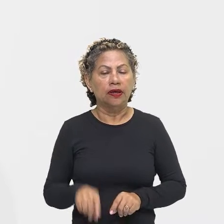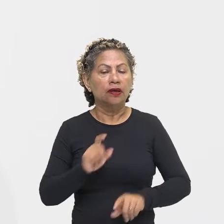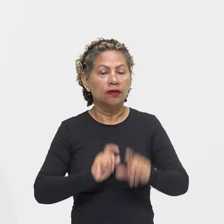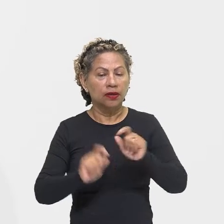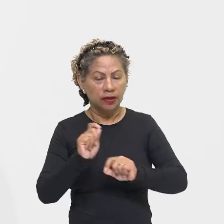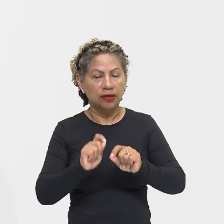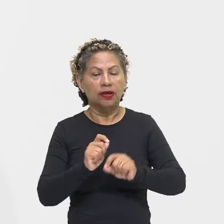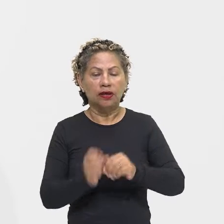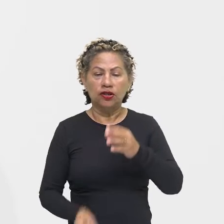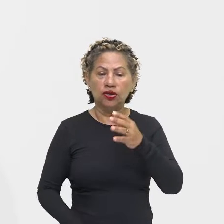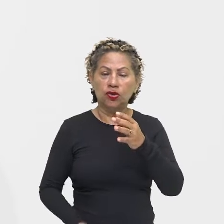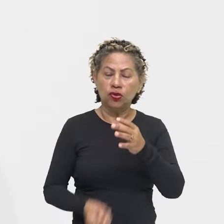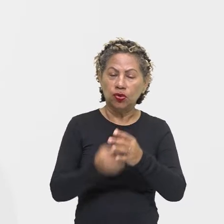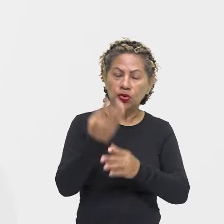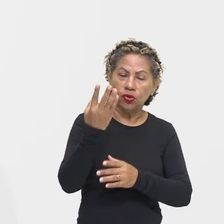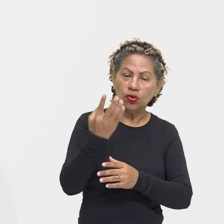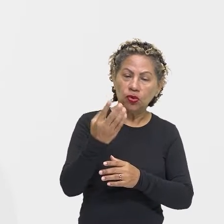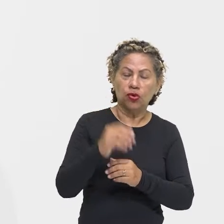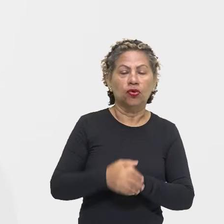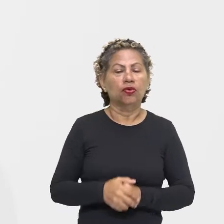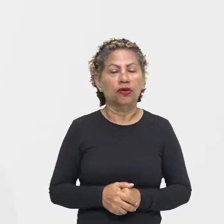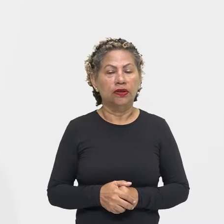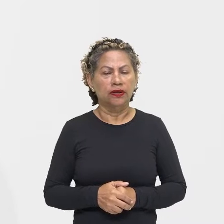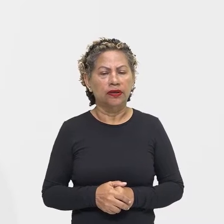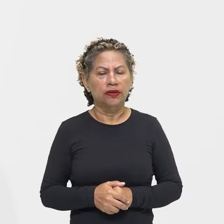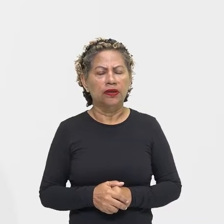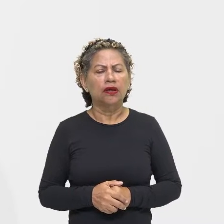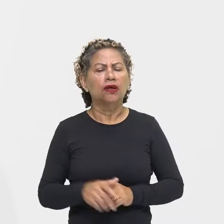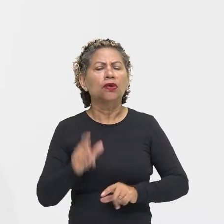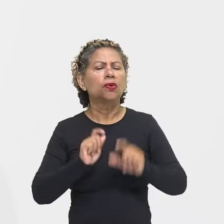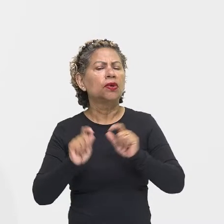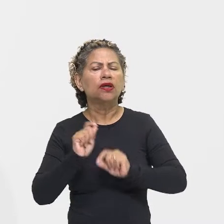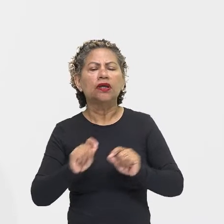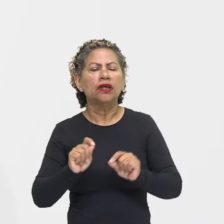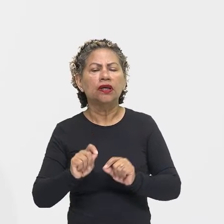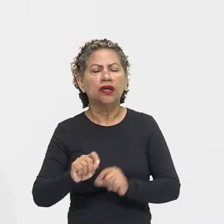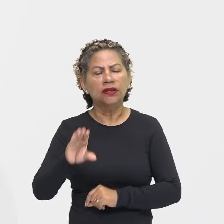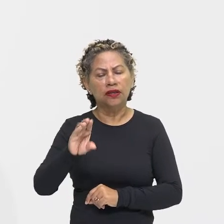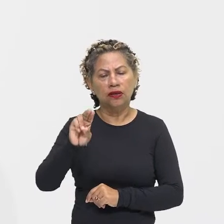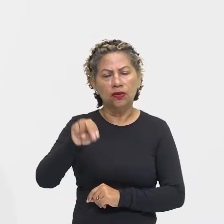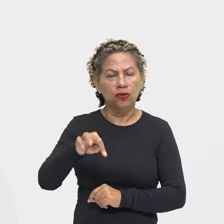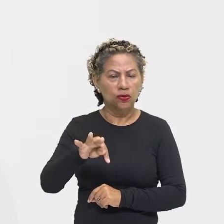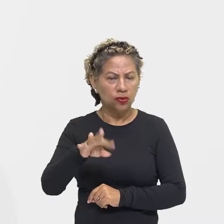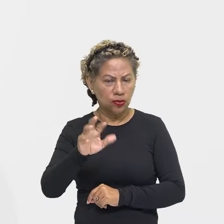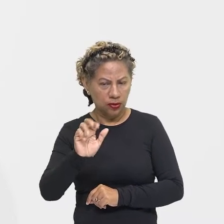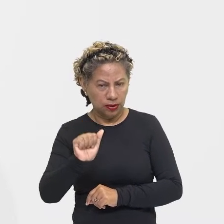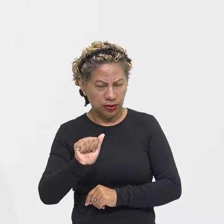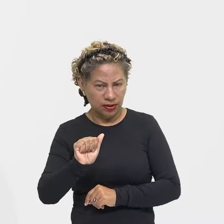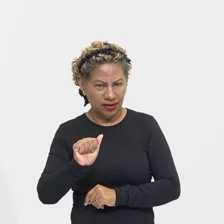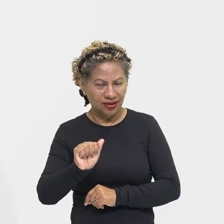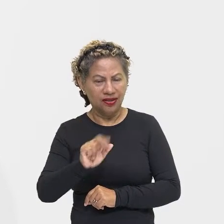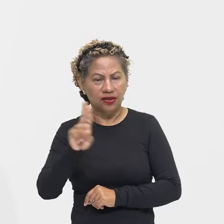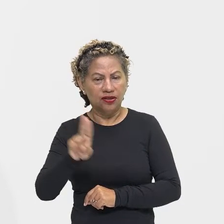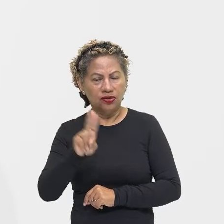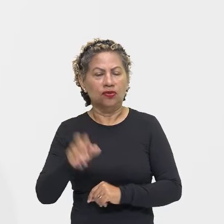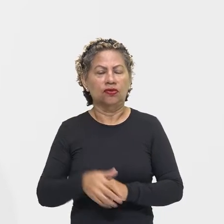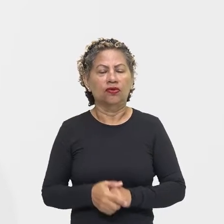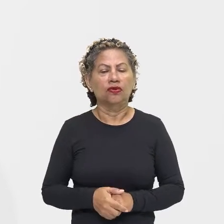lá. Outra situação importante que nos protege de uma forma